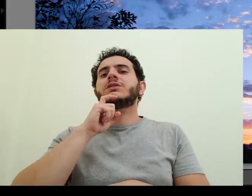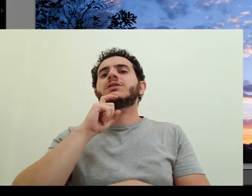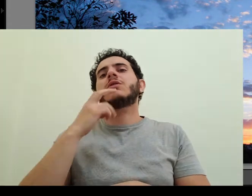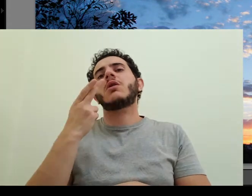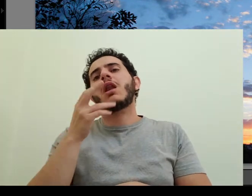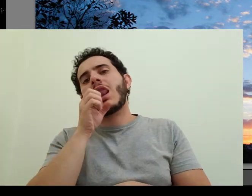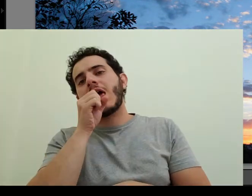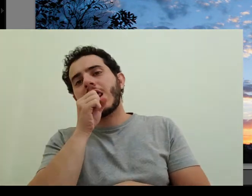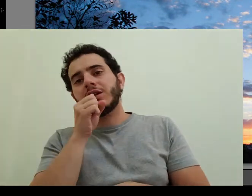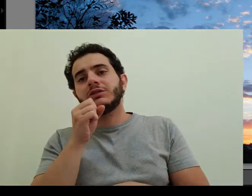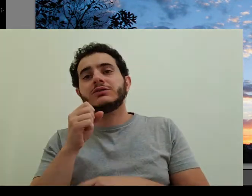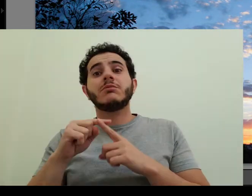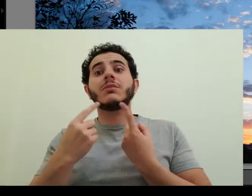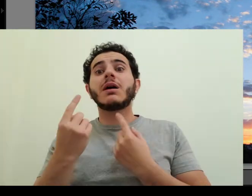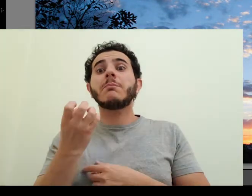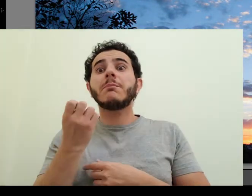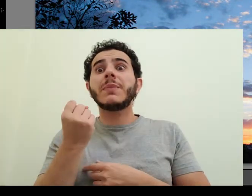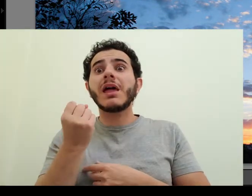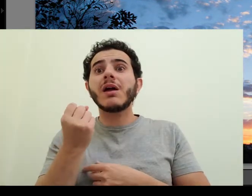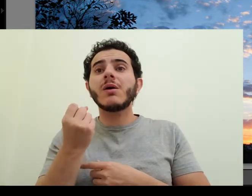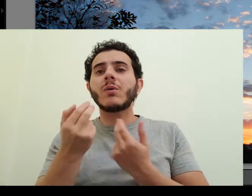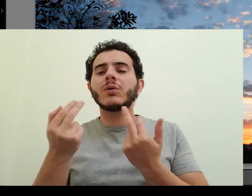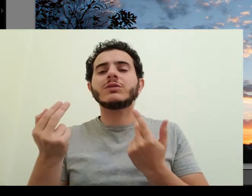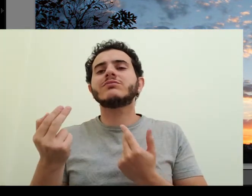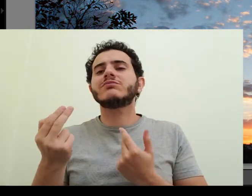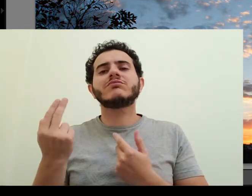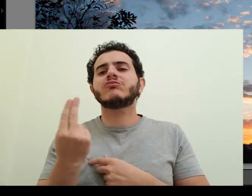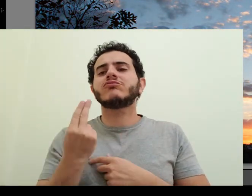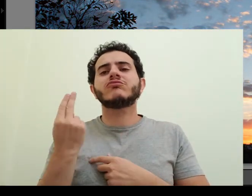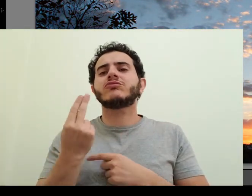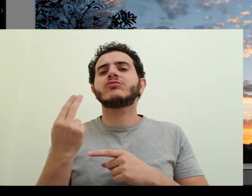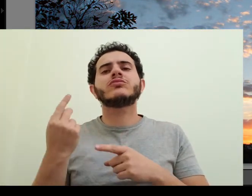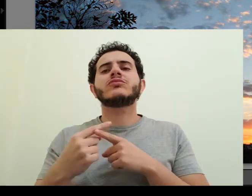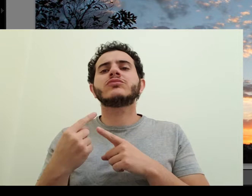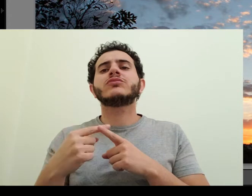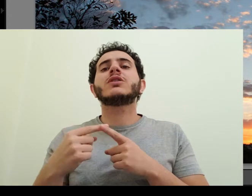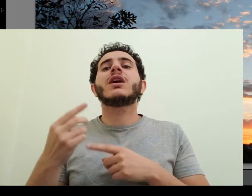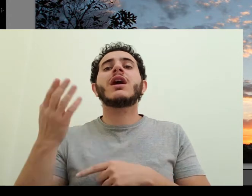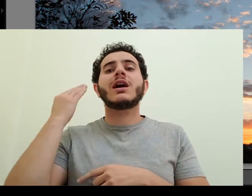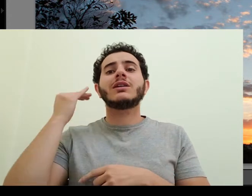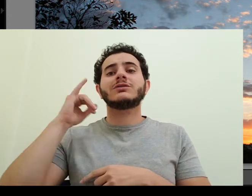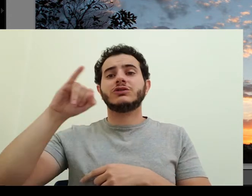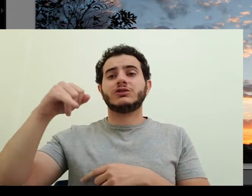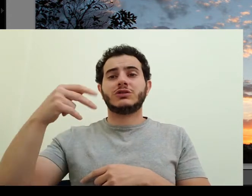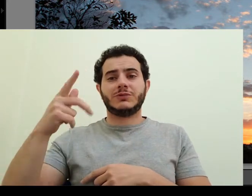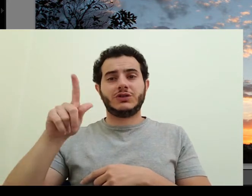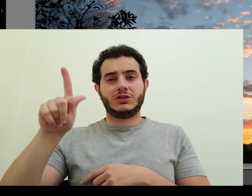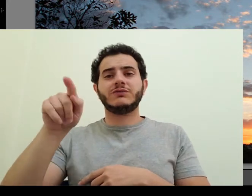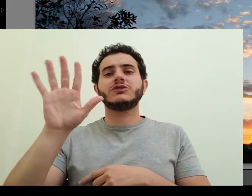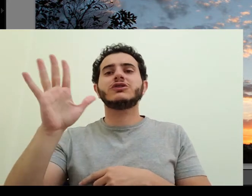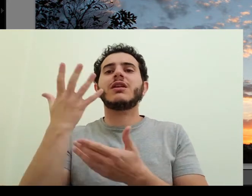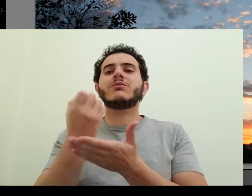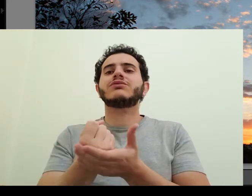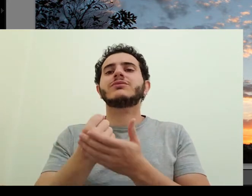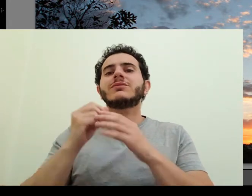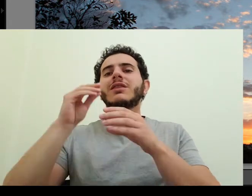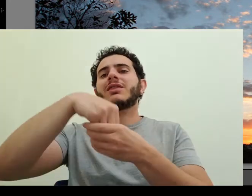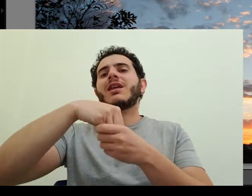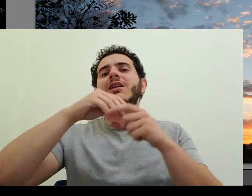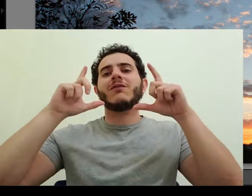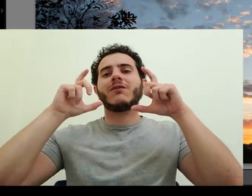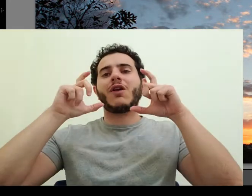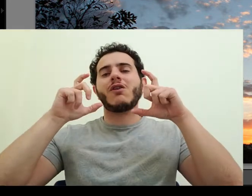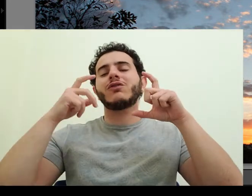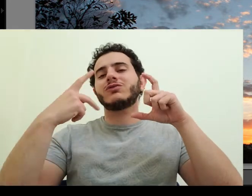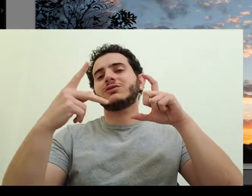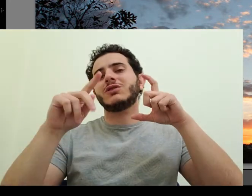magenta. Eu não estou trabalhando no branco propriamente dito, porque o branco foi escolhido no arquivo JPEG na hora que você fez a foto, na câmera. Então